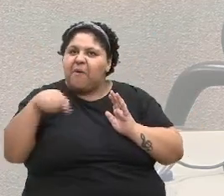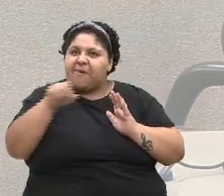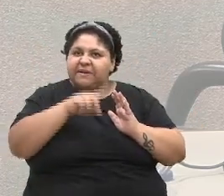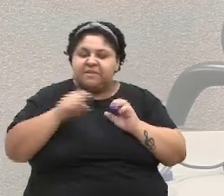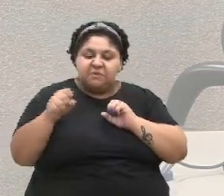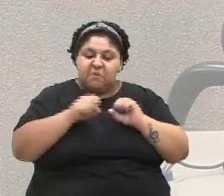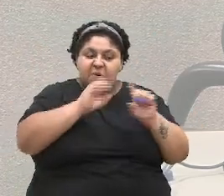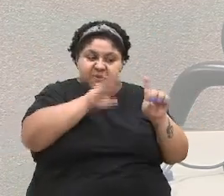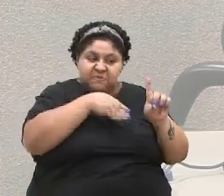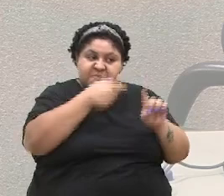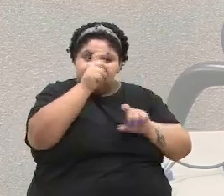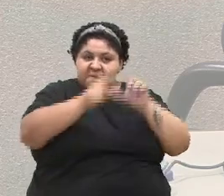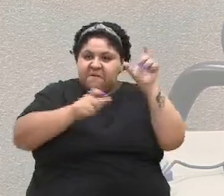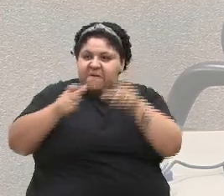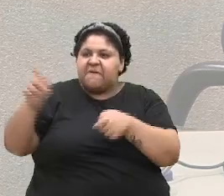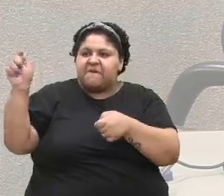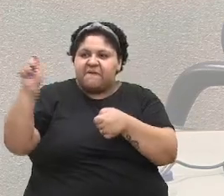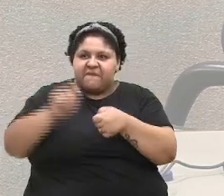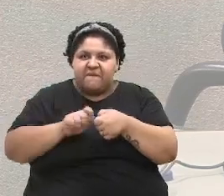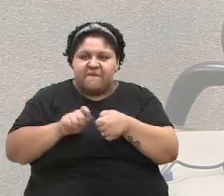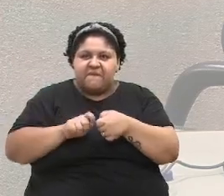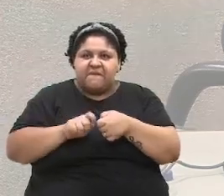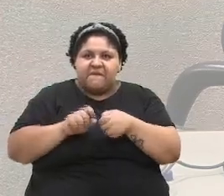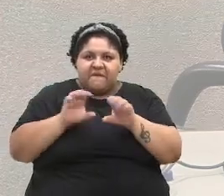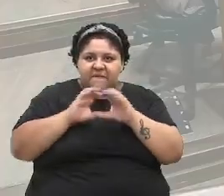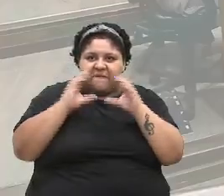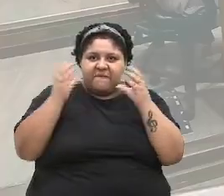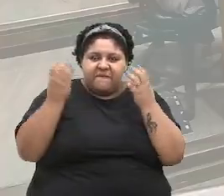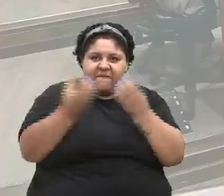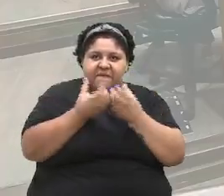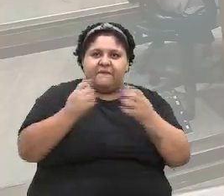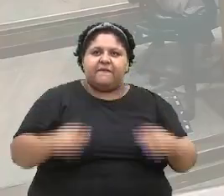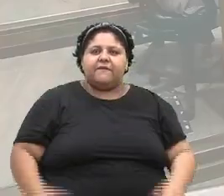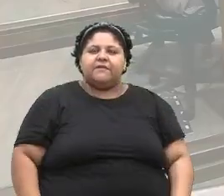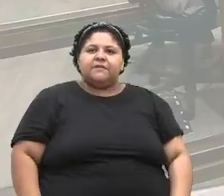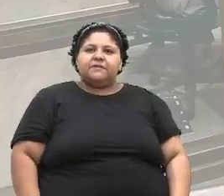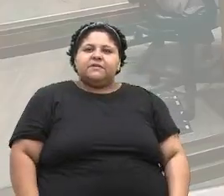homenagear essas pessoas que fazem tanto pela nossa comunidade. Obrigada, vereadora.